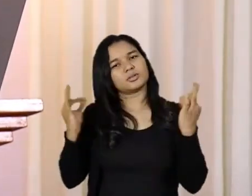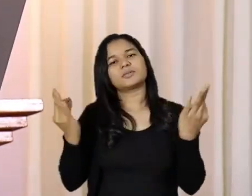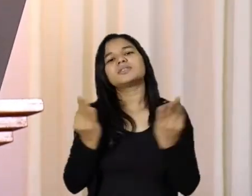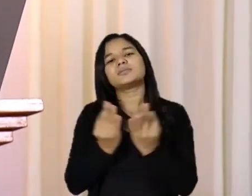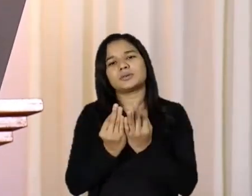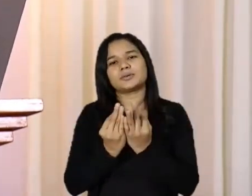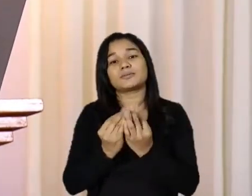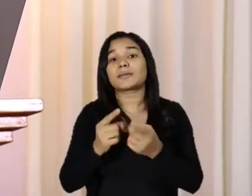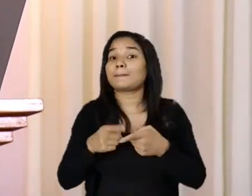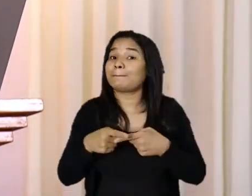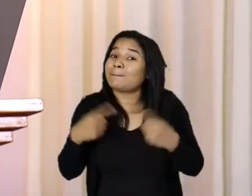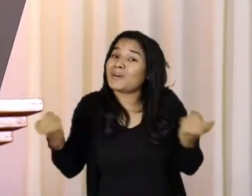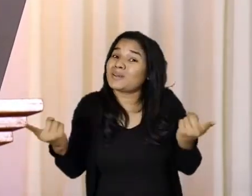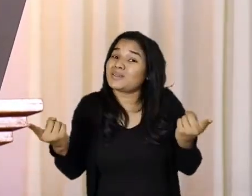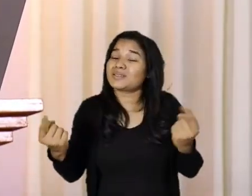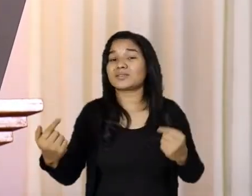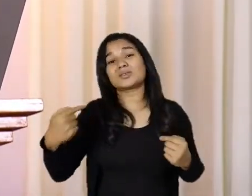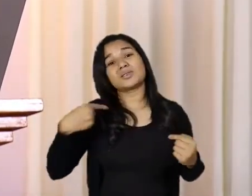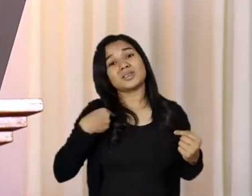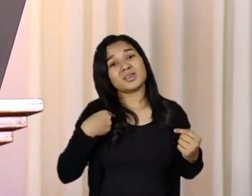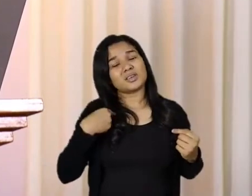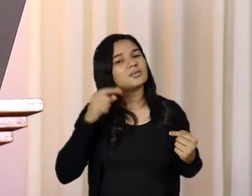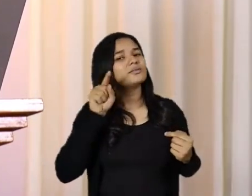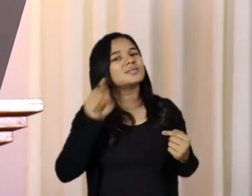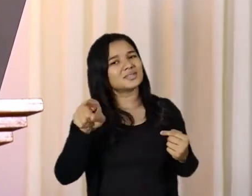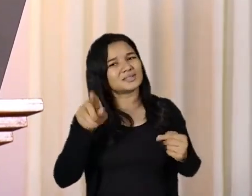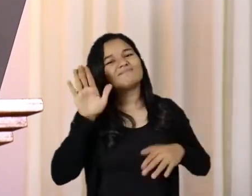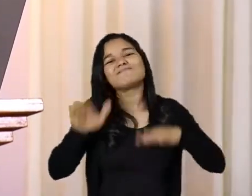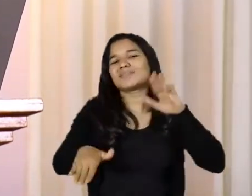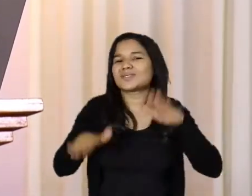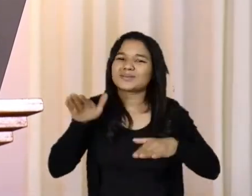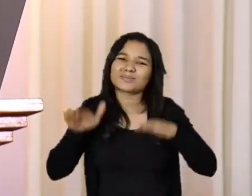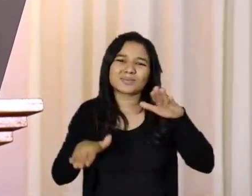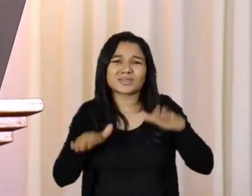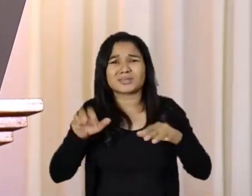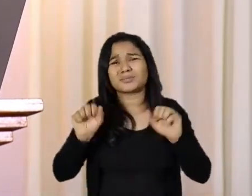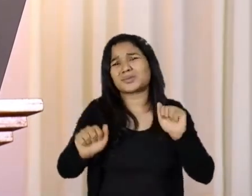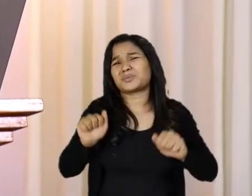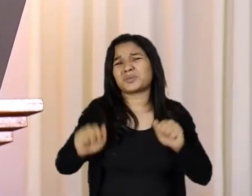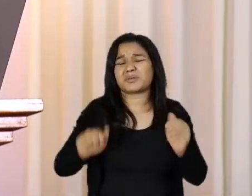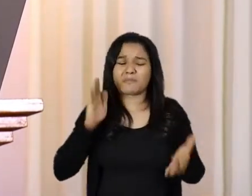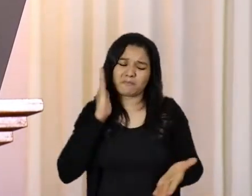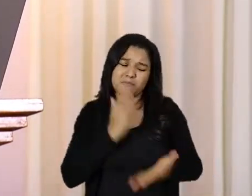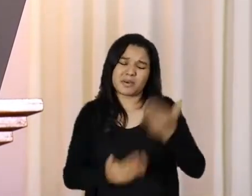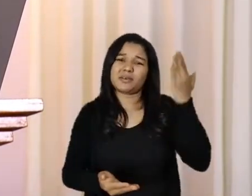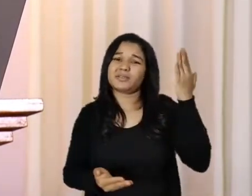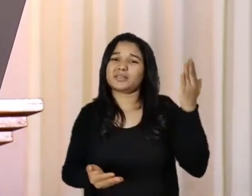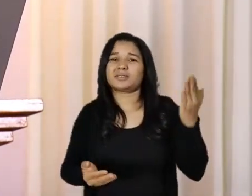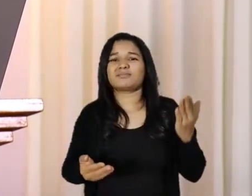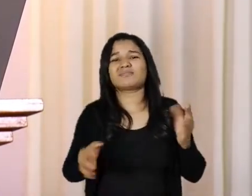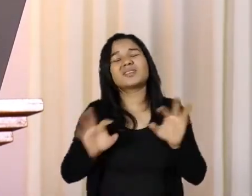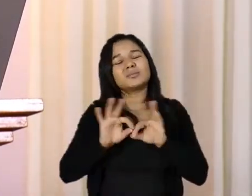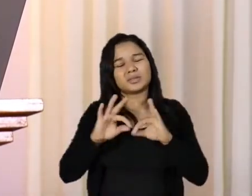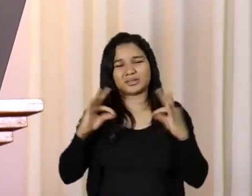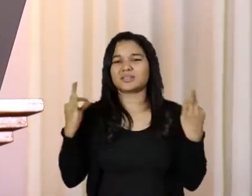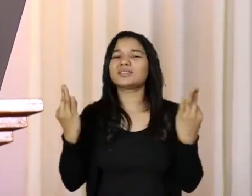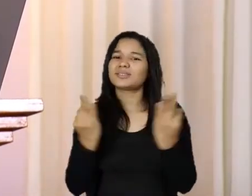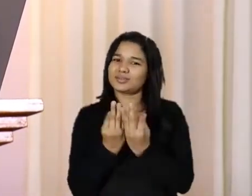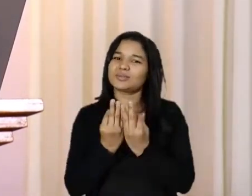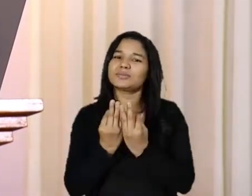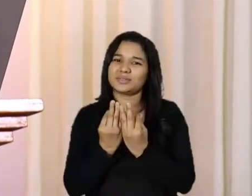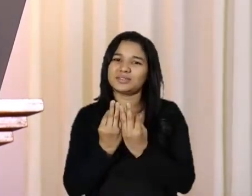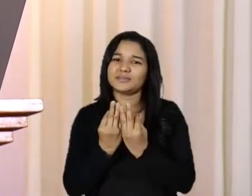pode ser que tenha trazido prejuízos até o presente momento para com nossas famílias. Então, nós